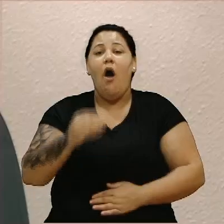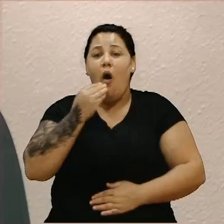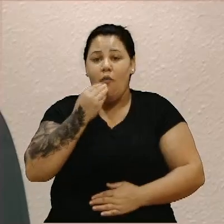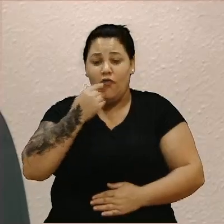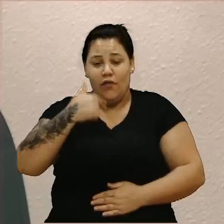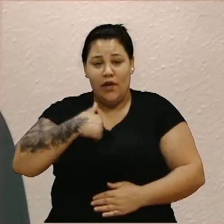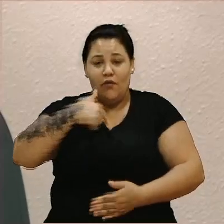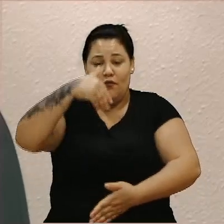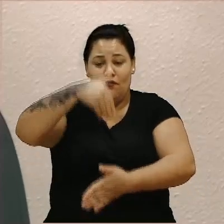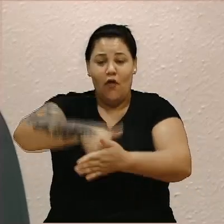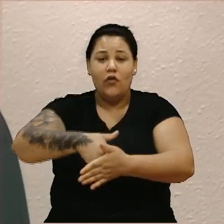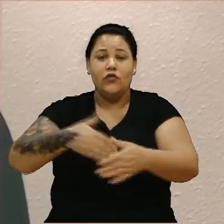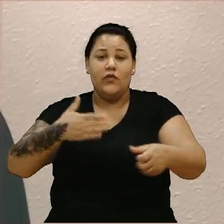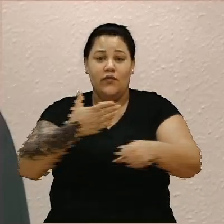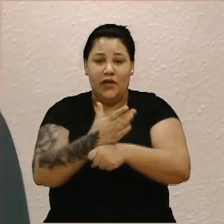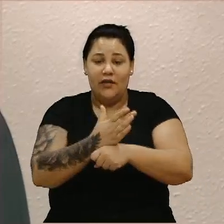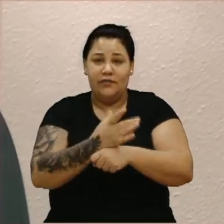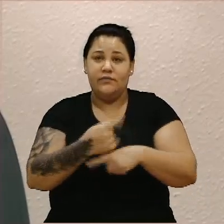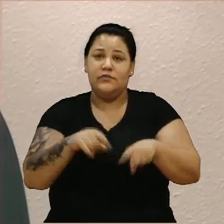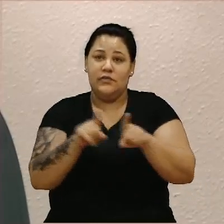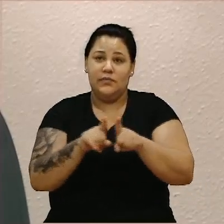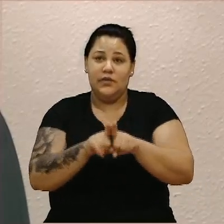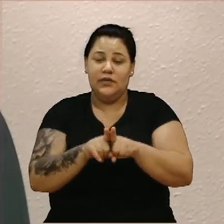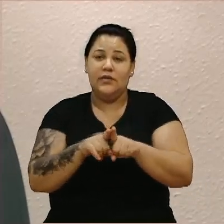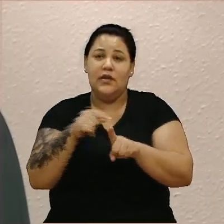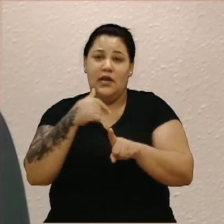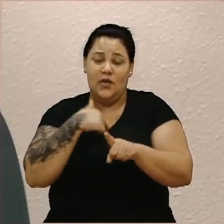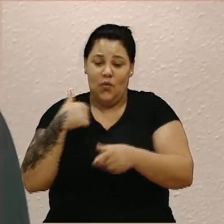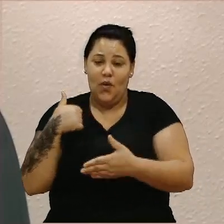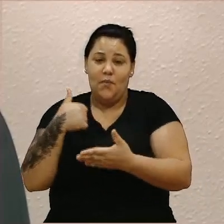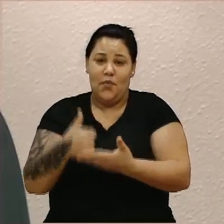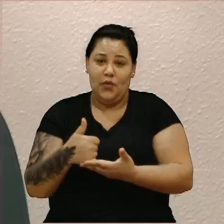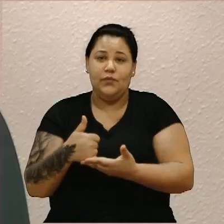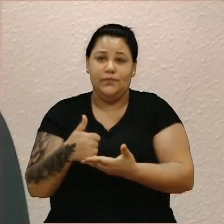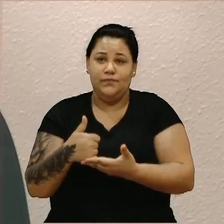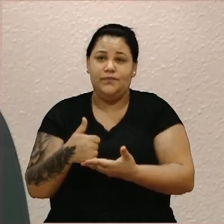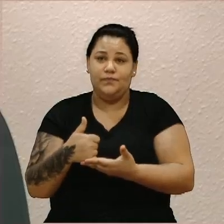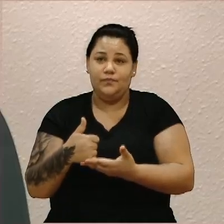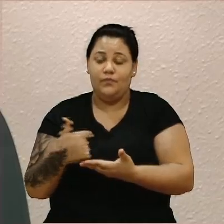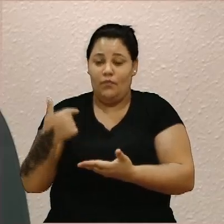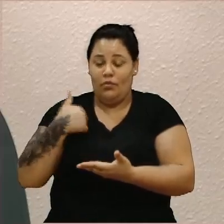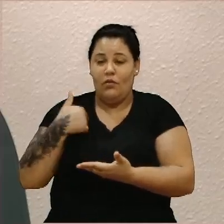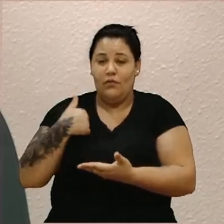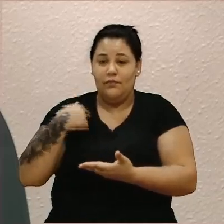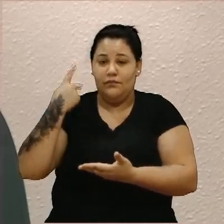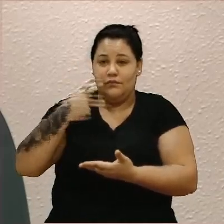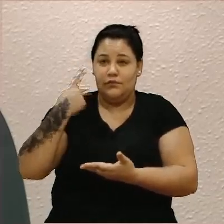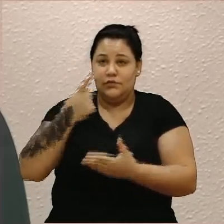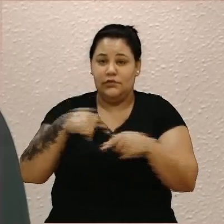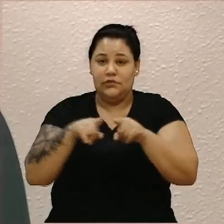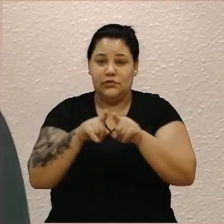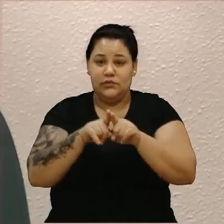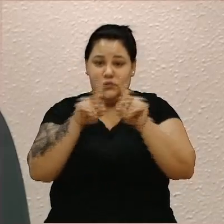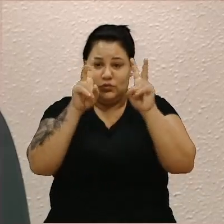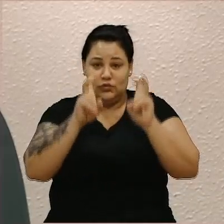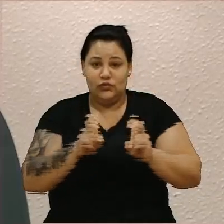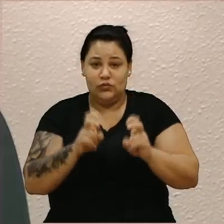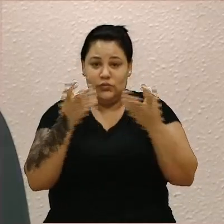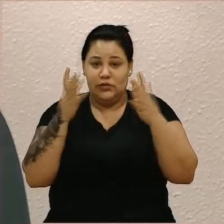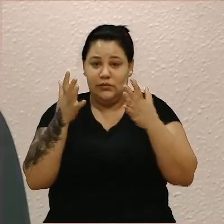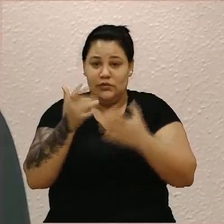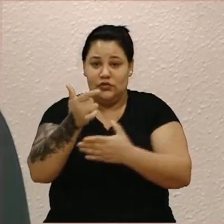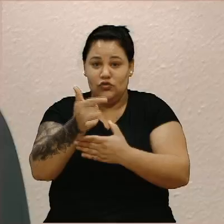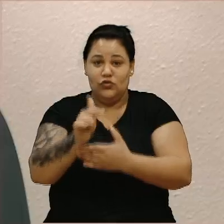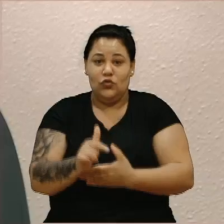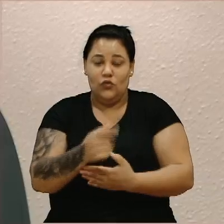votarei favorável, né? E podem contar com essa vereadora, com a nossa bancada do PCdoB para essas pautas. E lhe parabenizar mais uma vez, vereador Rafael